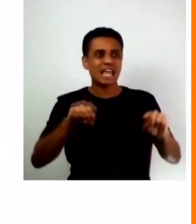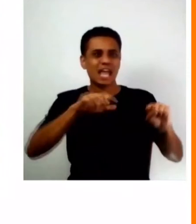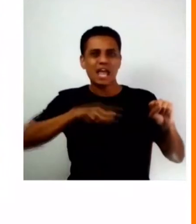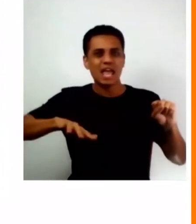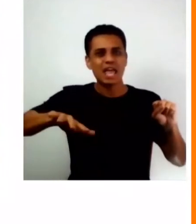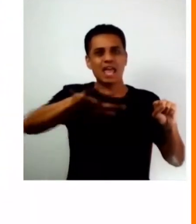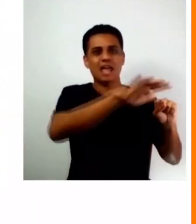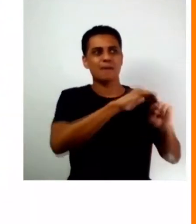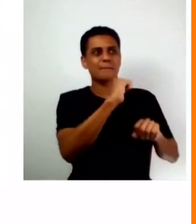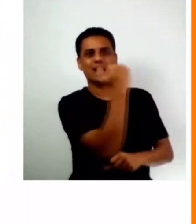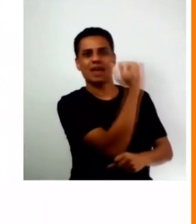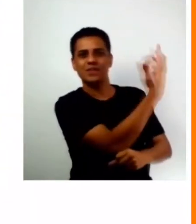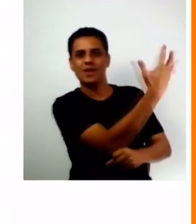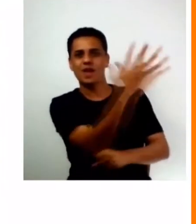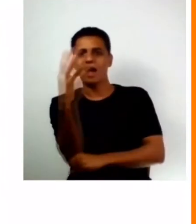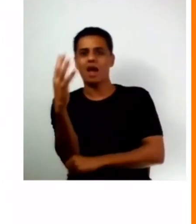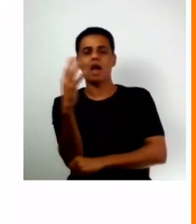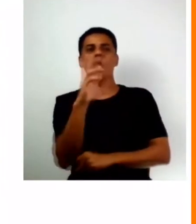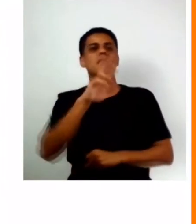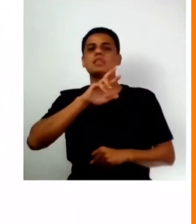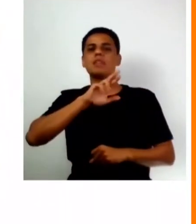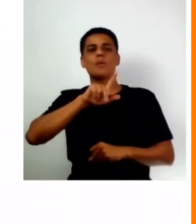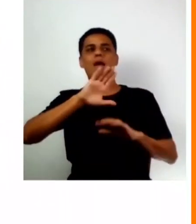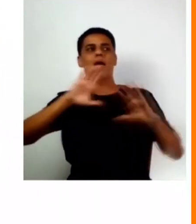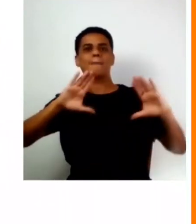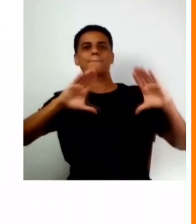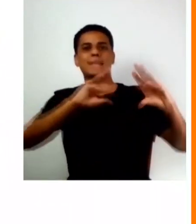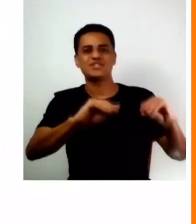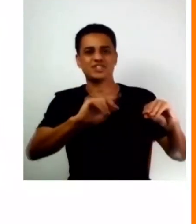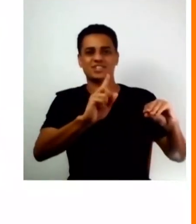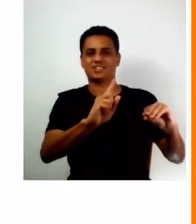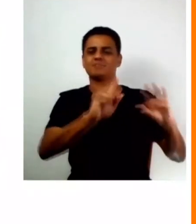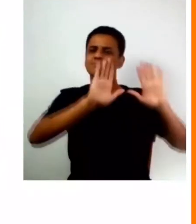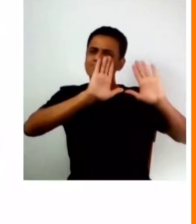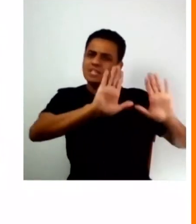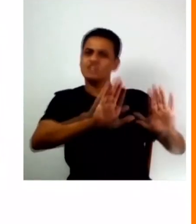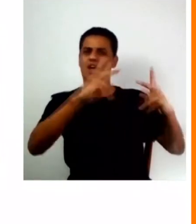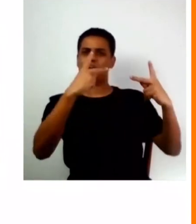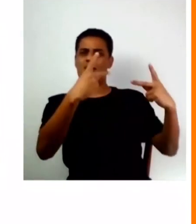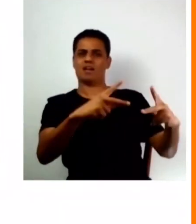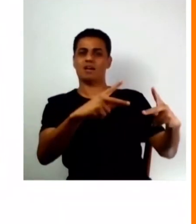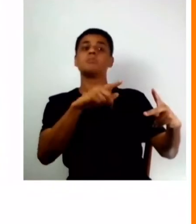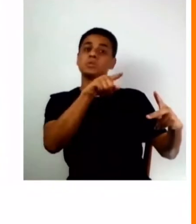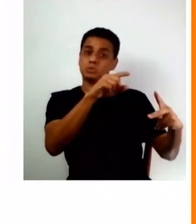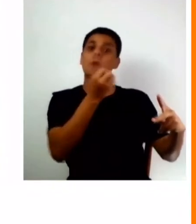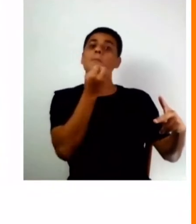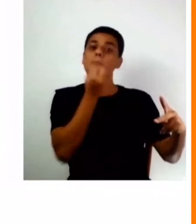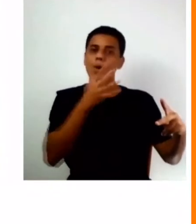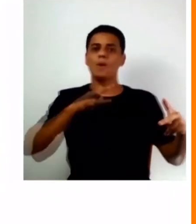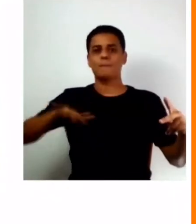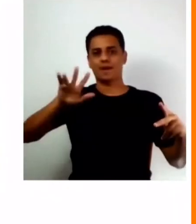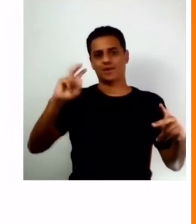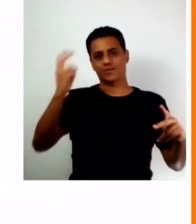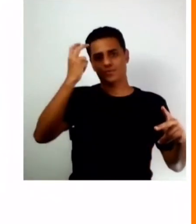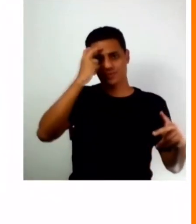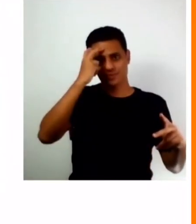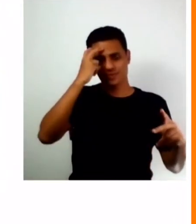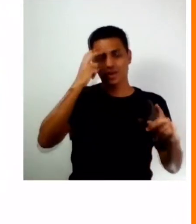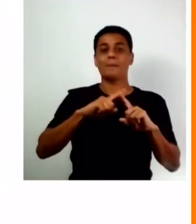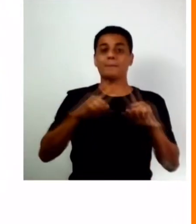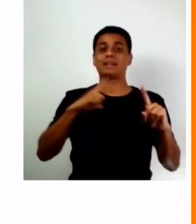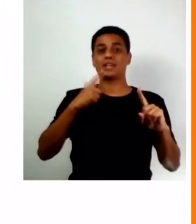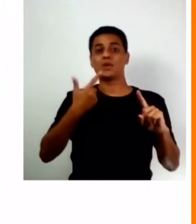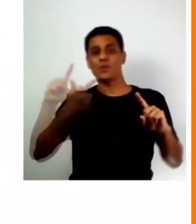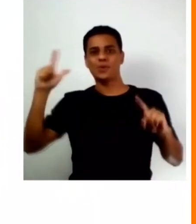Este principio é bueno en cultura, pero para unha parte da cultura, porque hai unha parte da outra da cultura que o que quere é alterar o